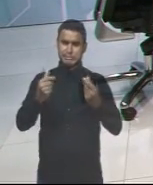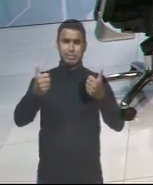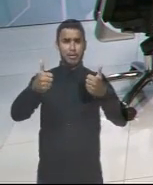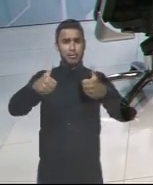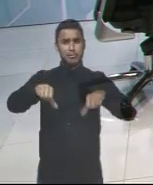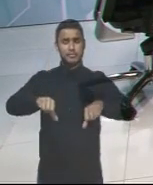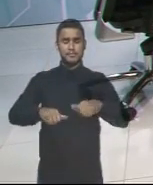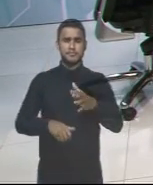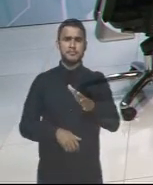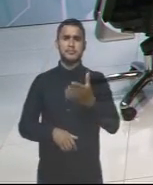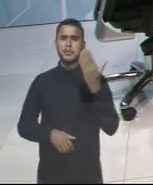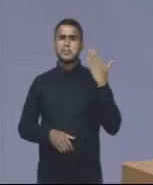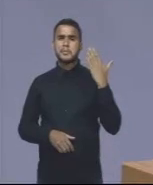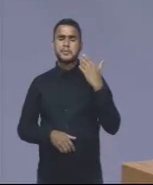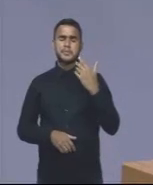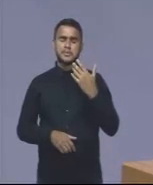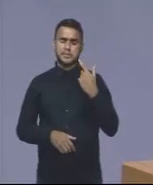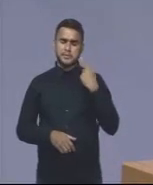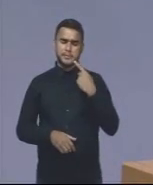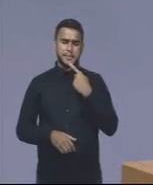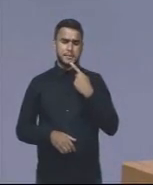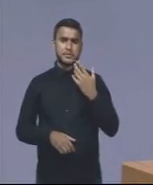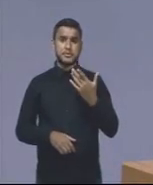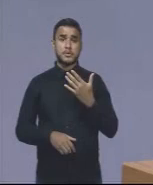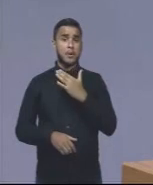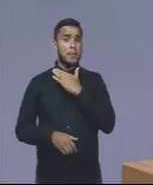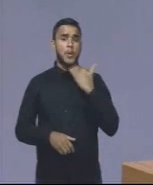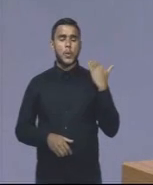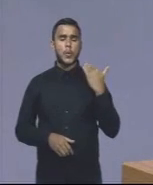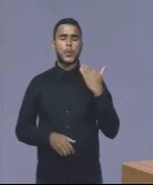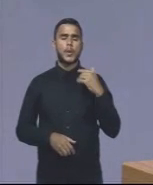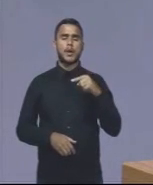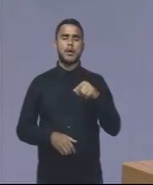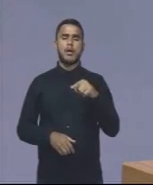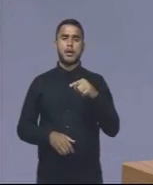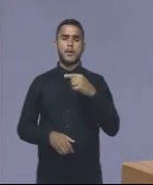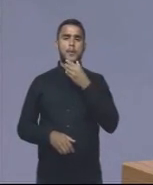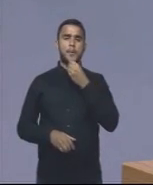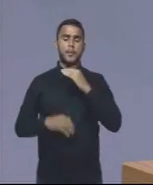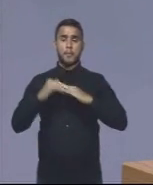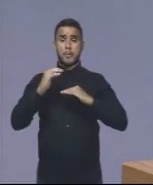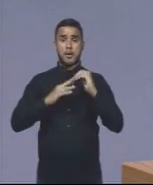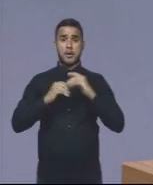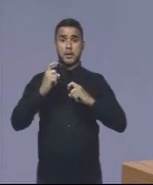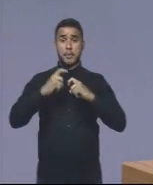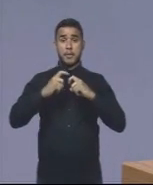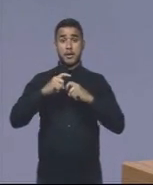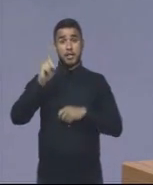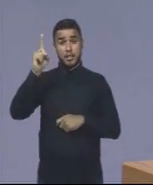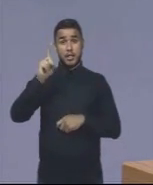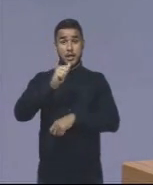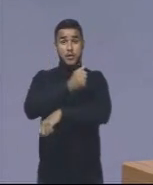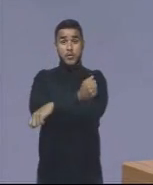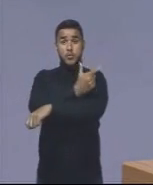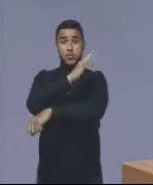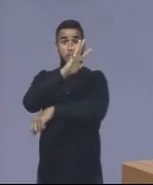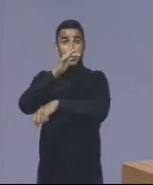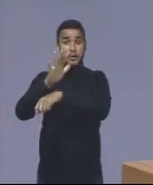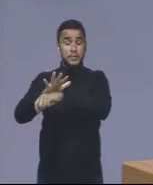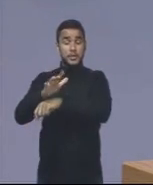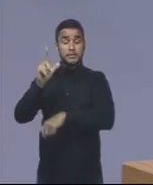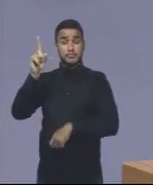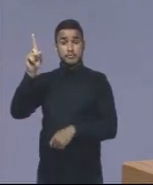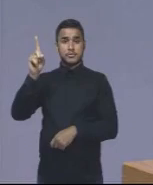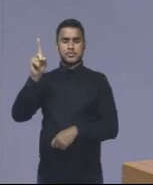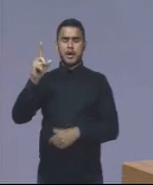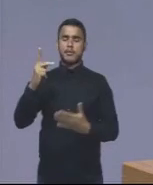Recentemente morreu um médico aqui de Fortaleza que foi passar o carnaval em Guaramiranga e teve um